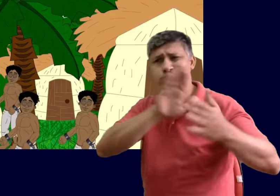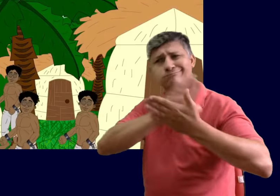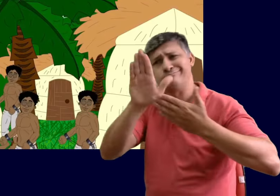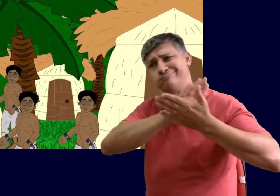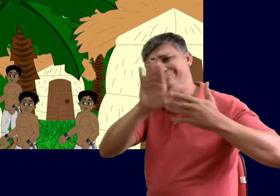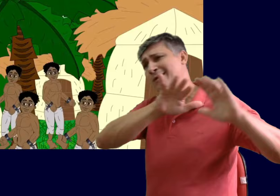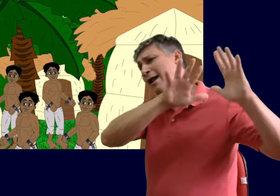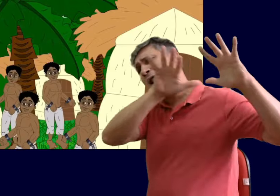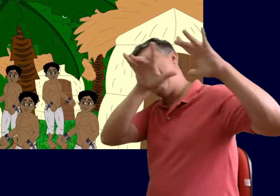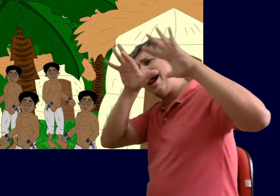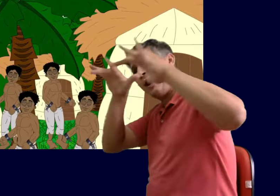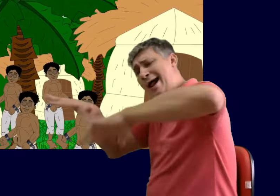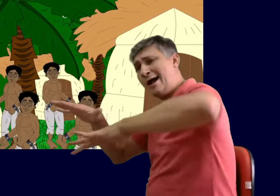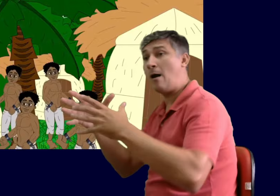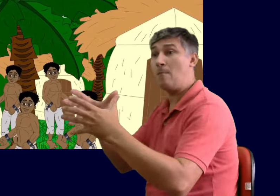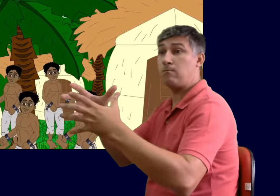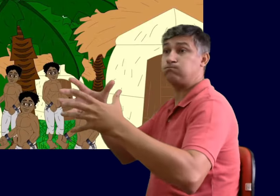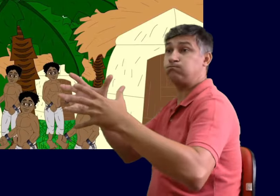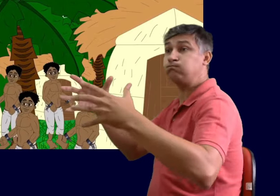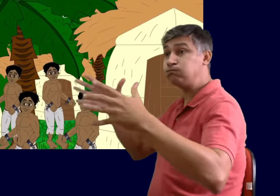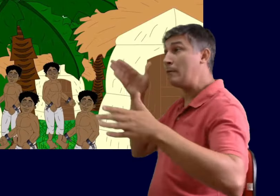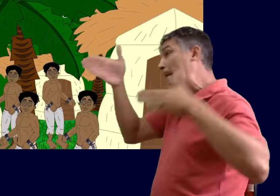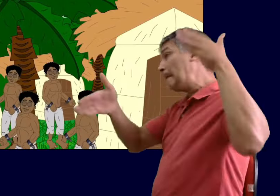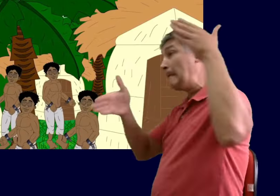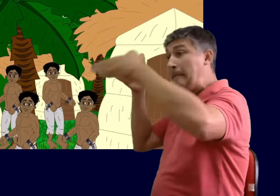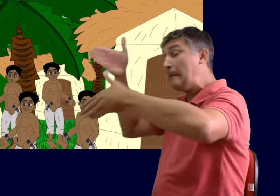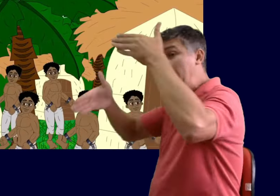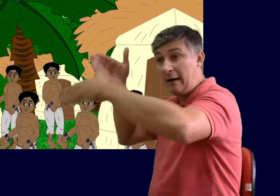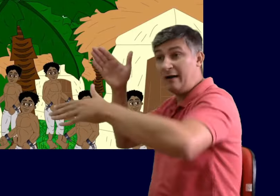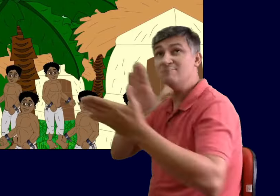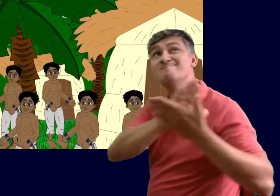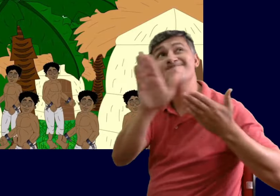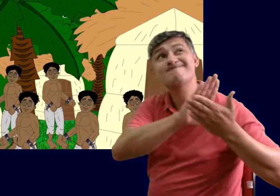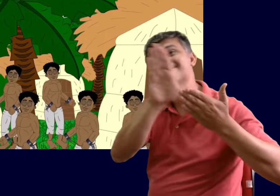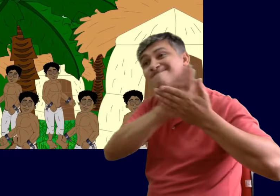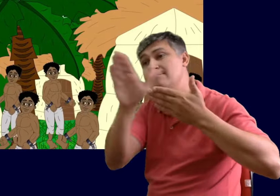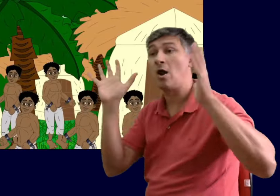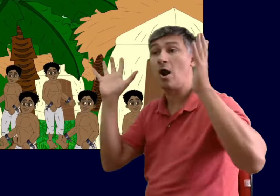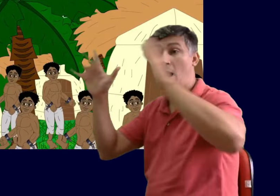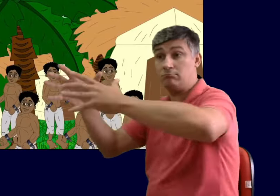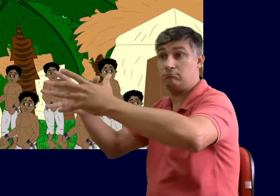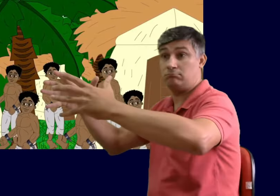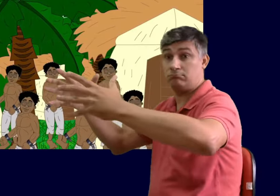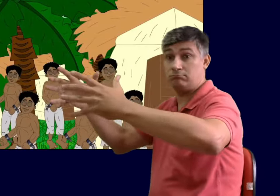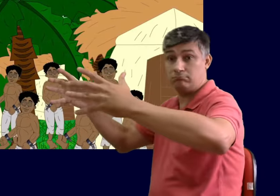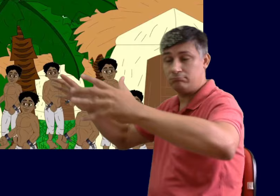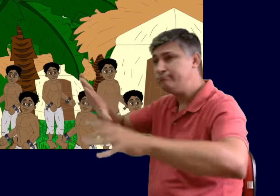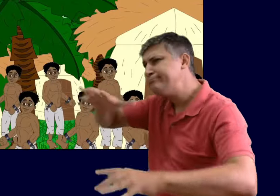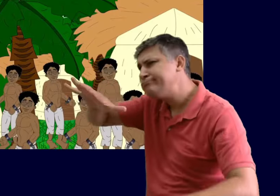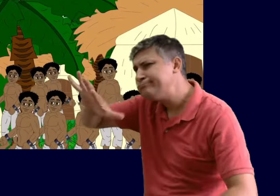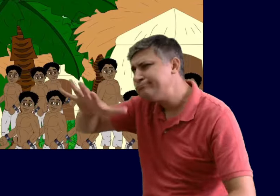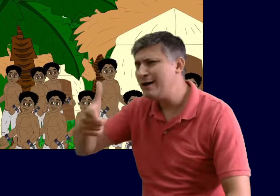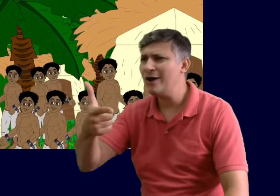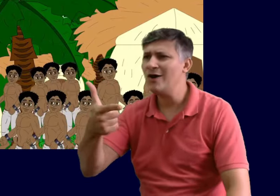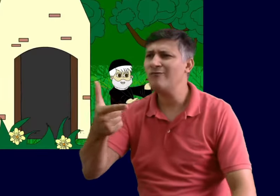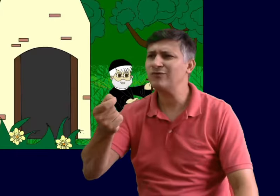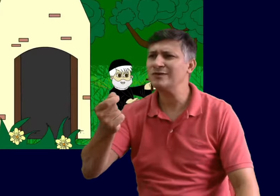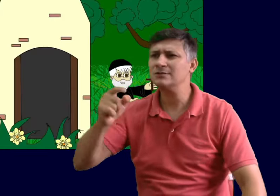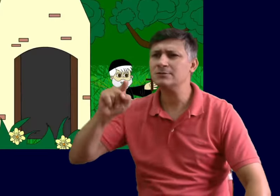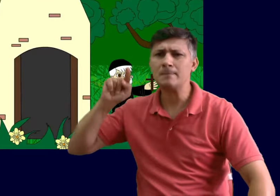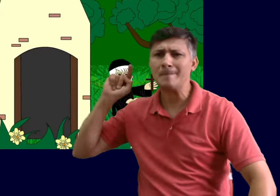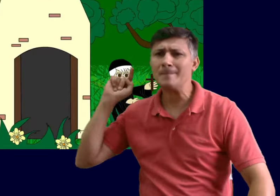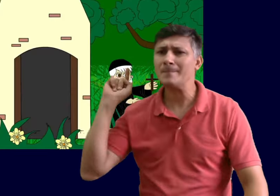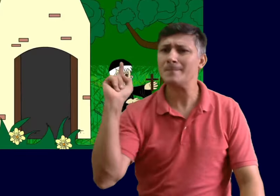outros escravos fugiram e se instalaram lá. Acredita-se que o Quilombo chegou a ter mais de 20 mil